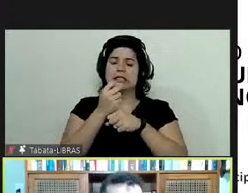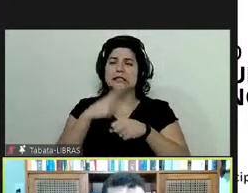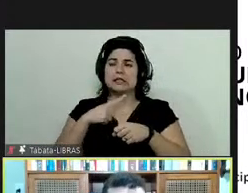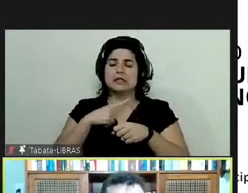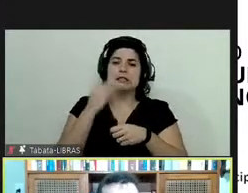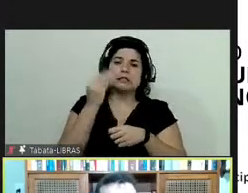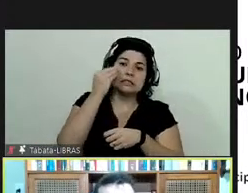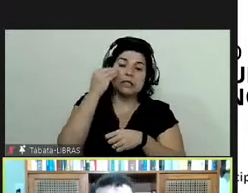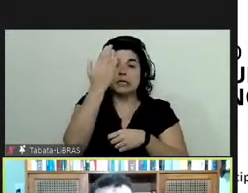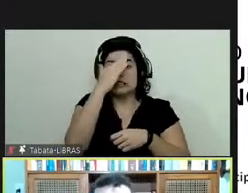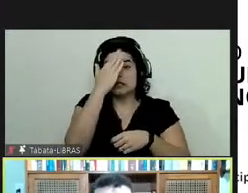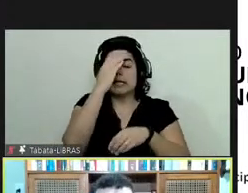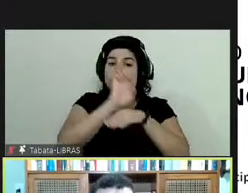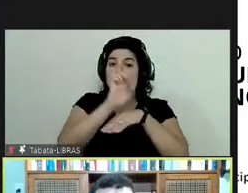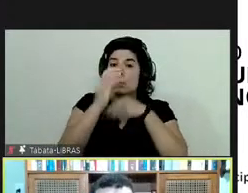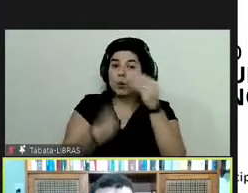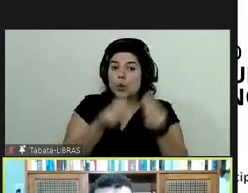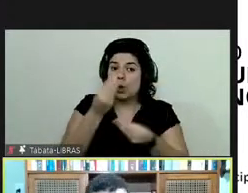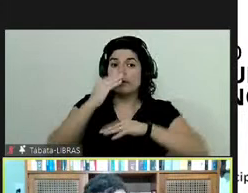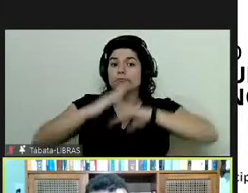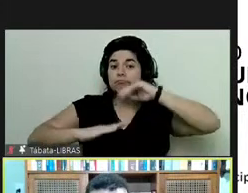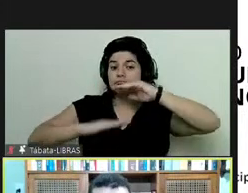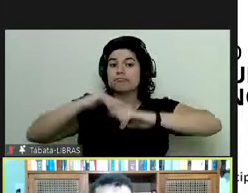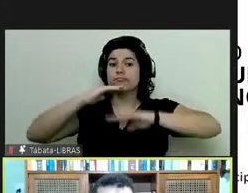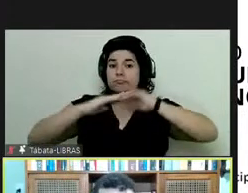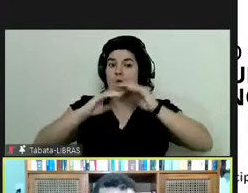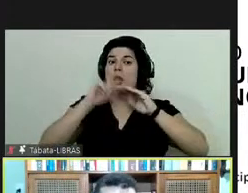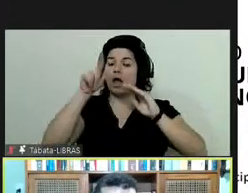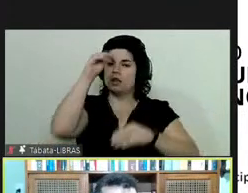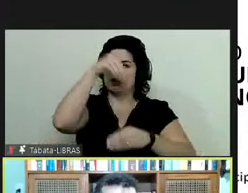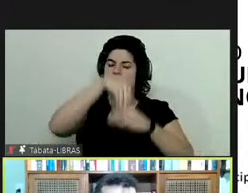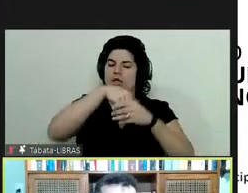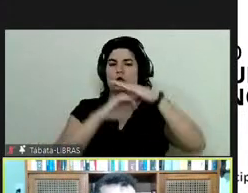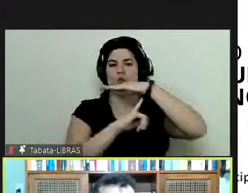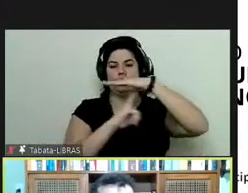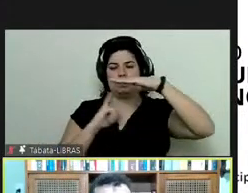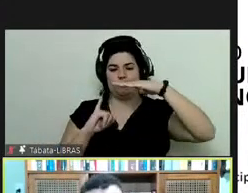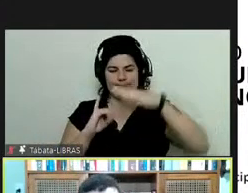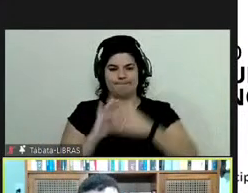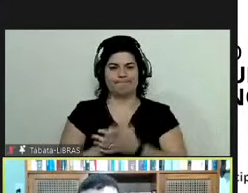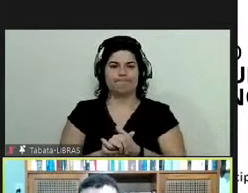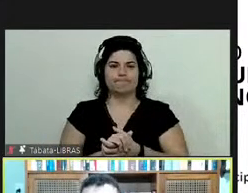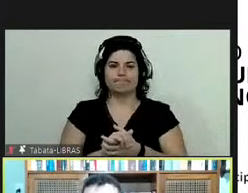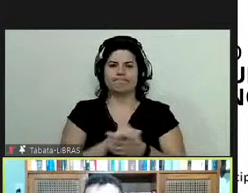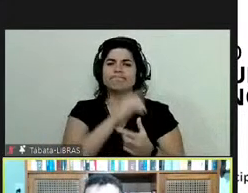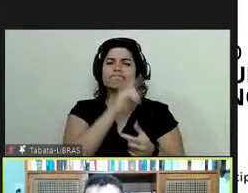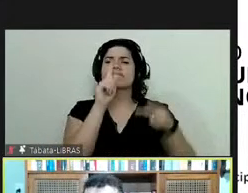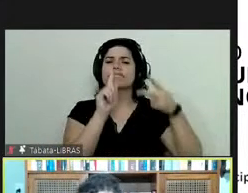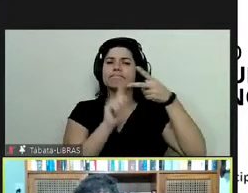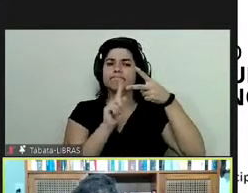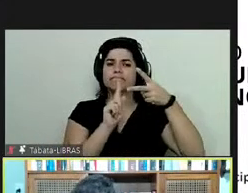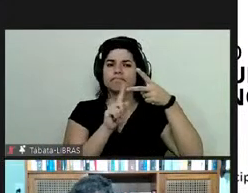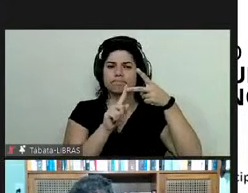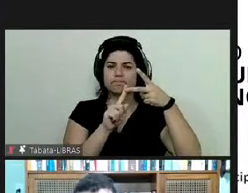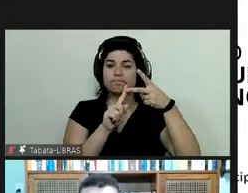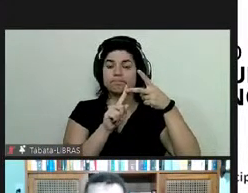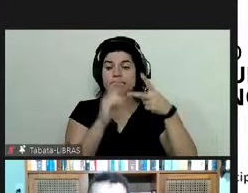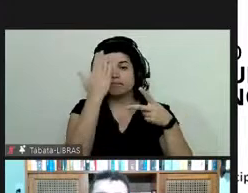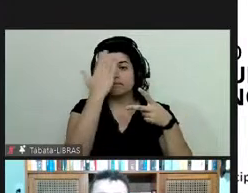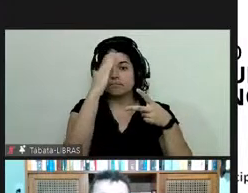o pagamento institucional como funcionamento das suas instituições perfeito uma segunda leitura Aqui nós temos